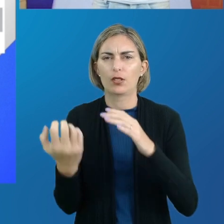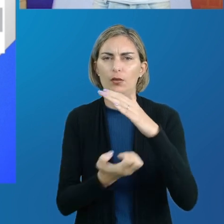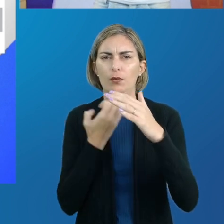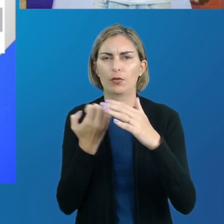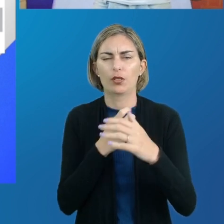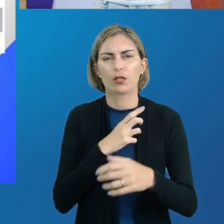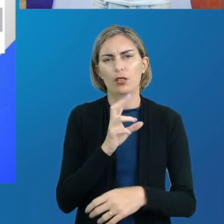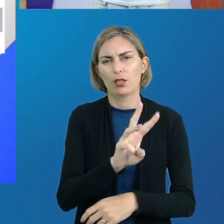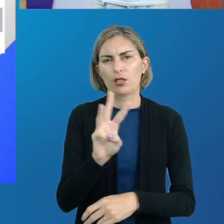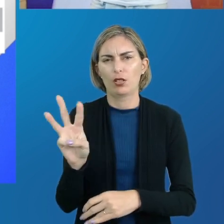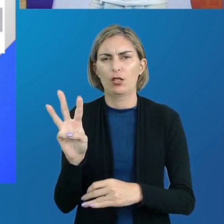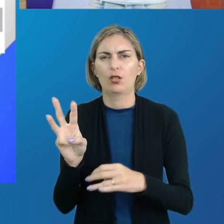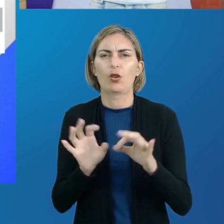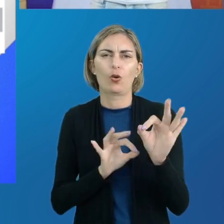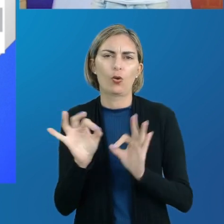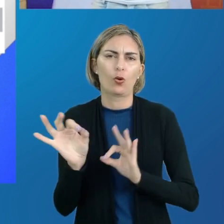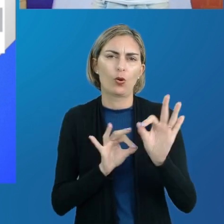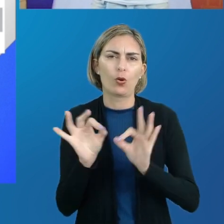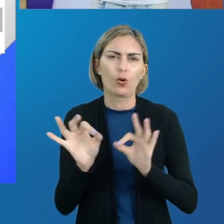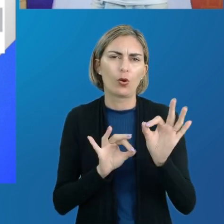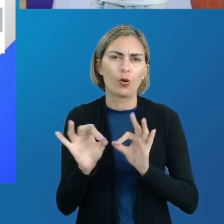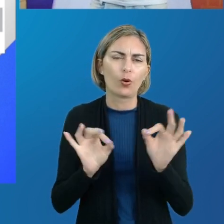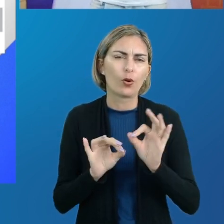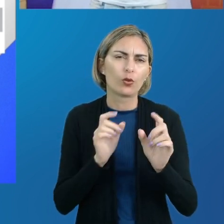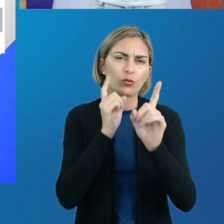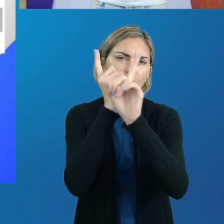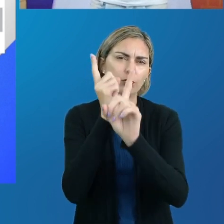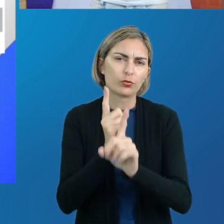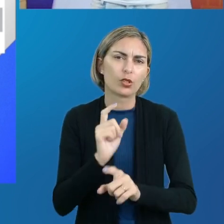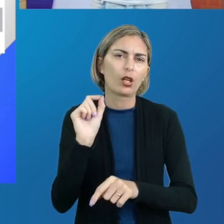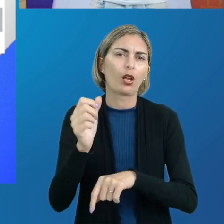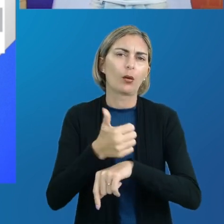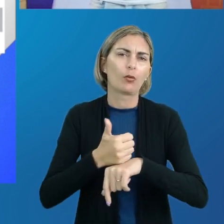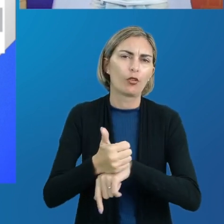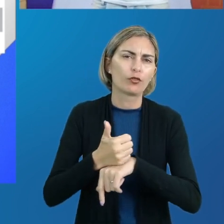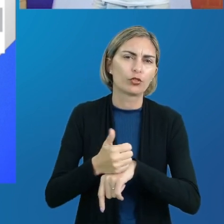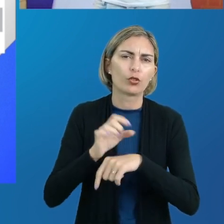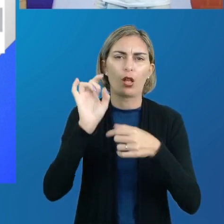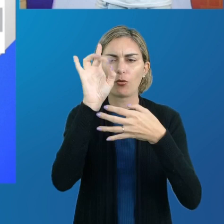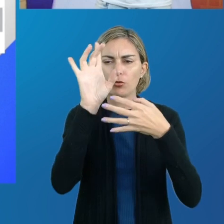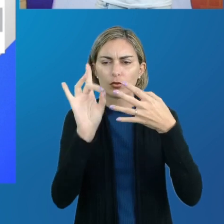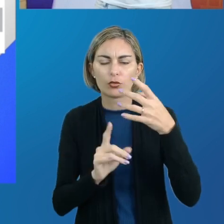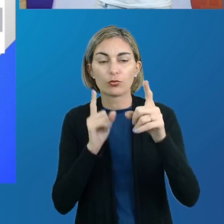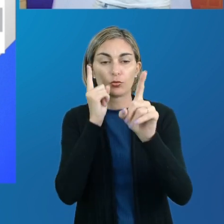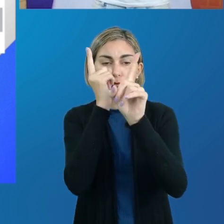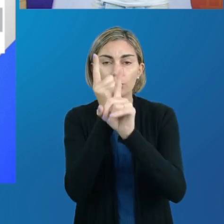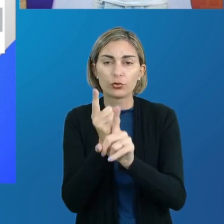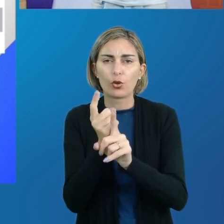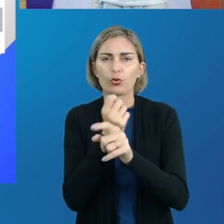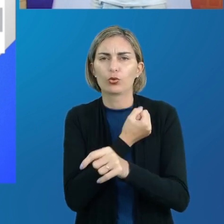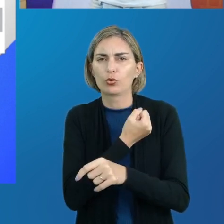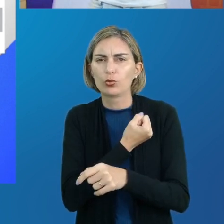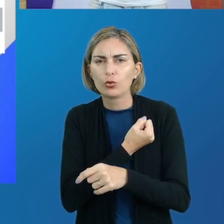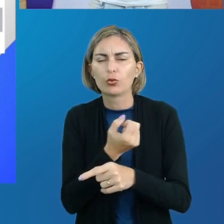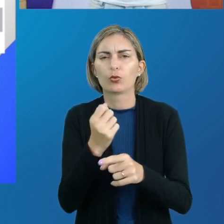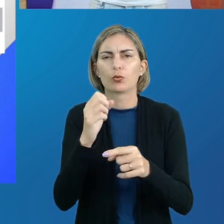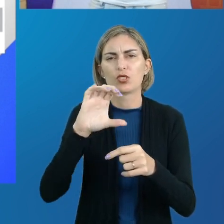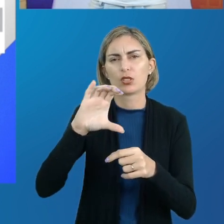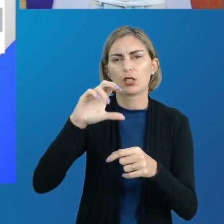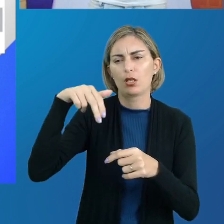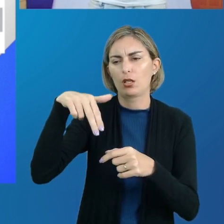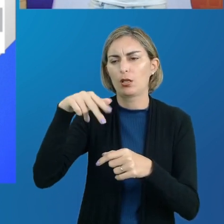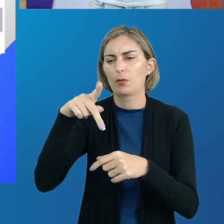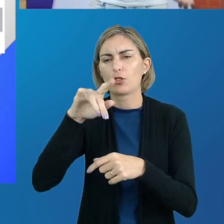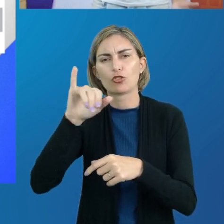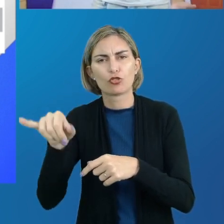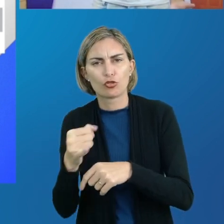tem um site bem organizadinho, que lá tem explicando quem são os profissionais que trabalham, que você encontra o número, que encontra lá o CNPJ, isso